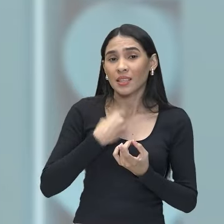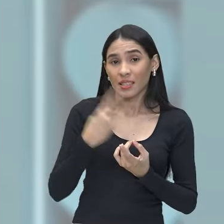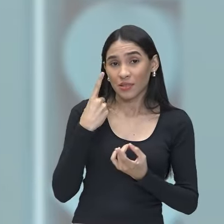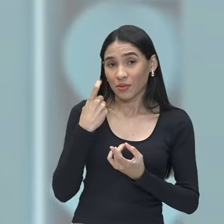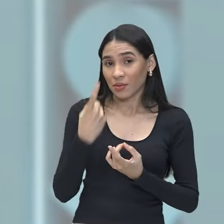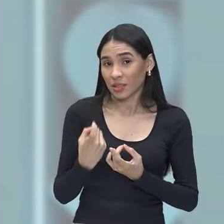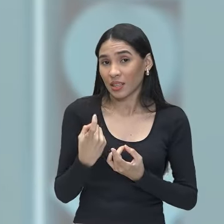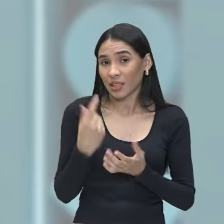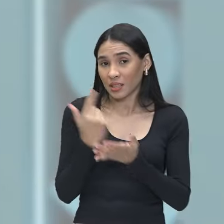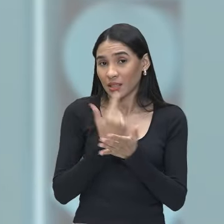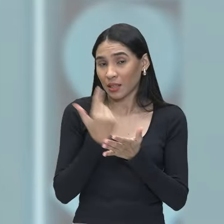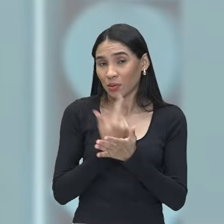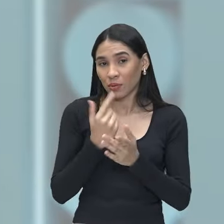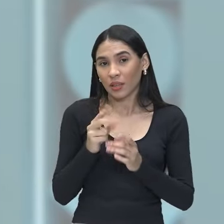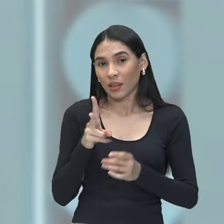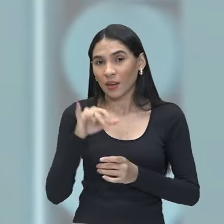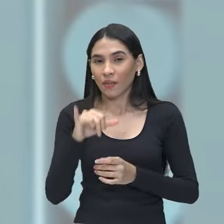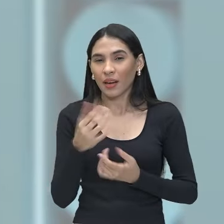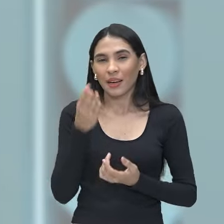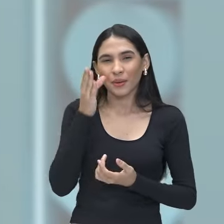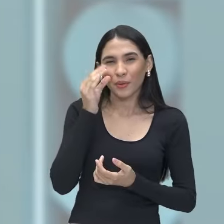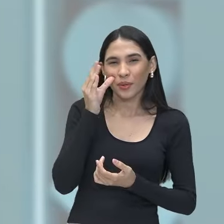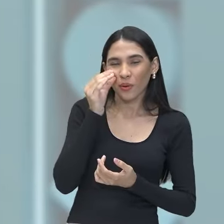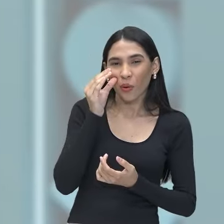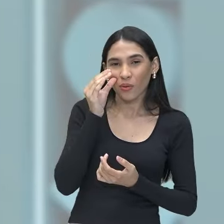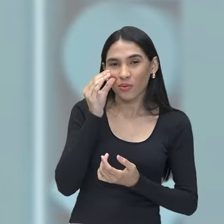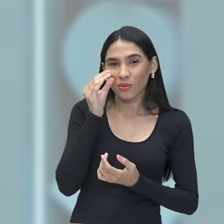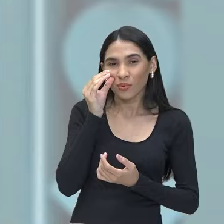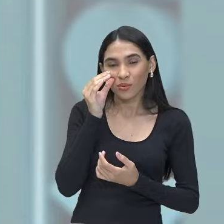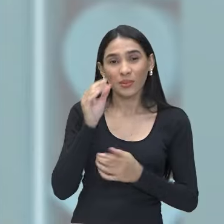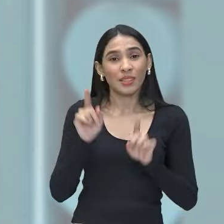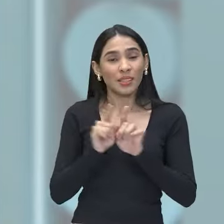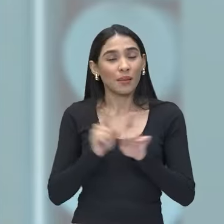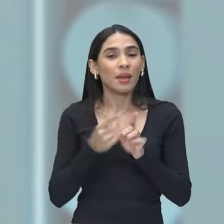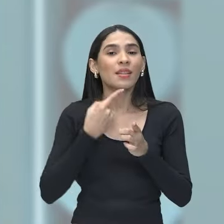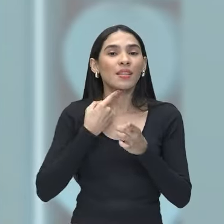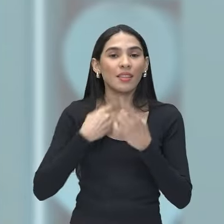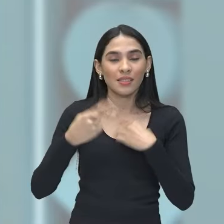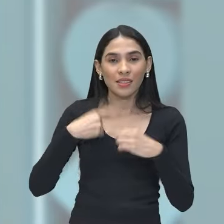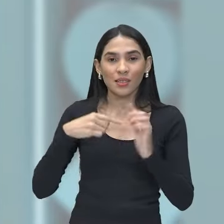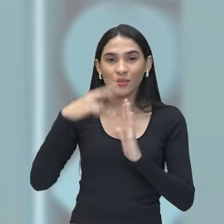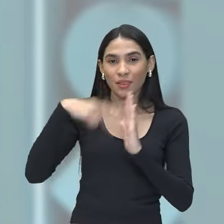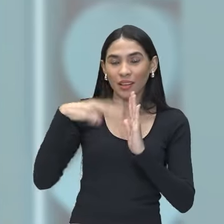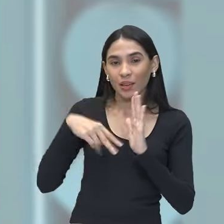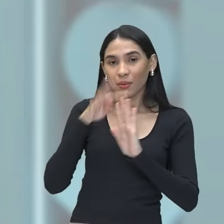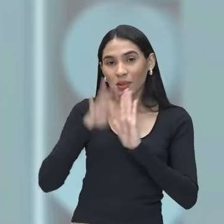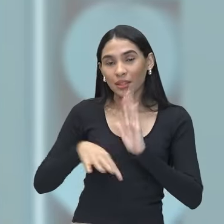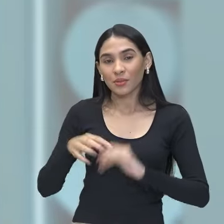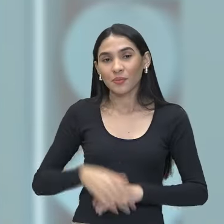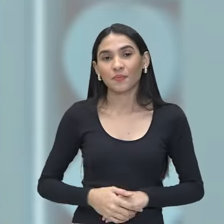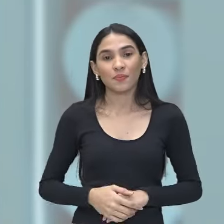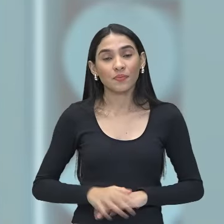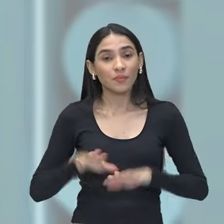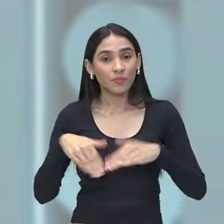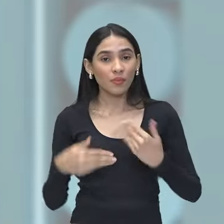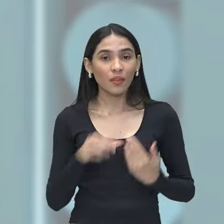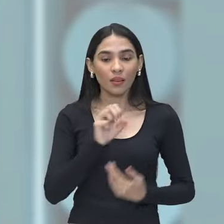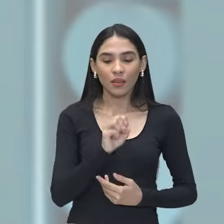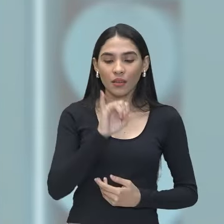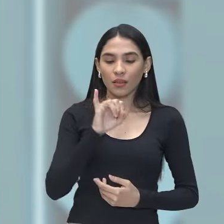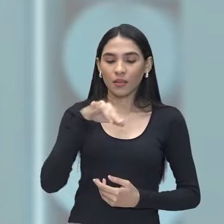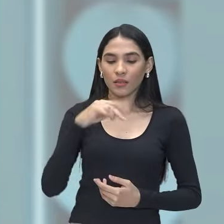a sua curiosidade e a sua vontade de ler este texto. Essa sinopse